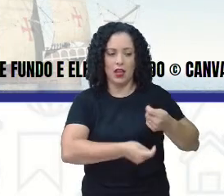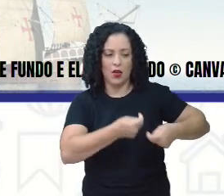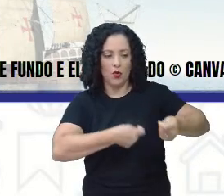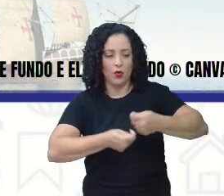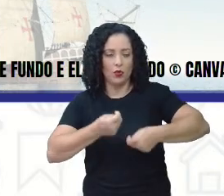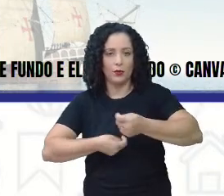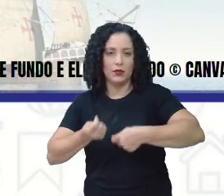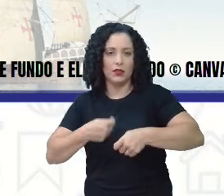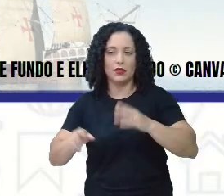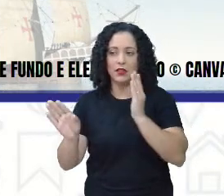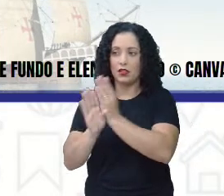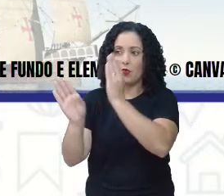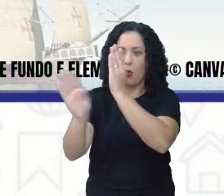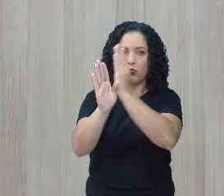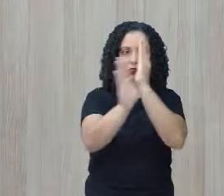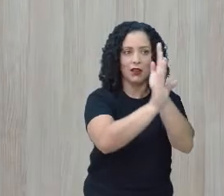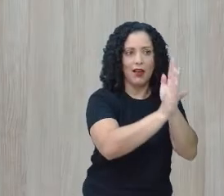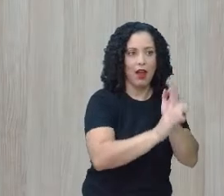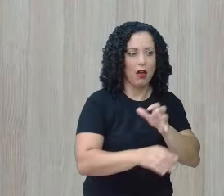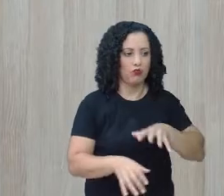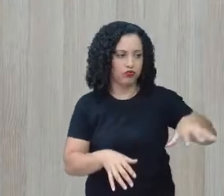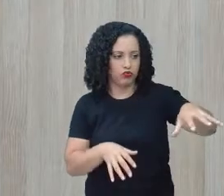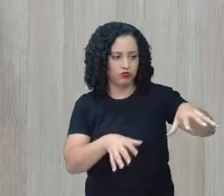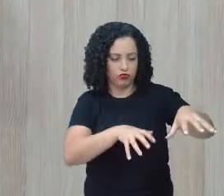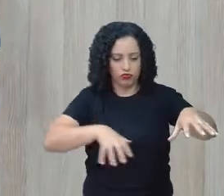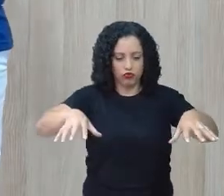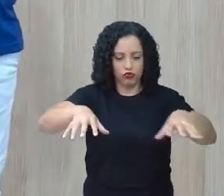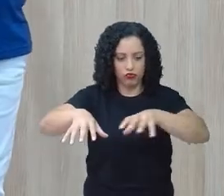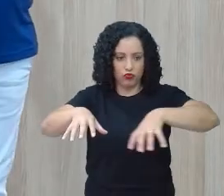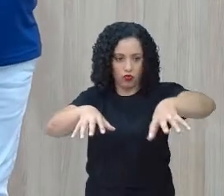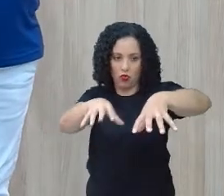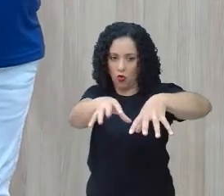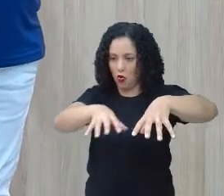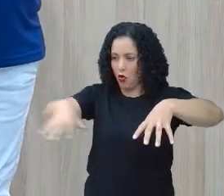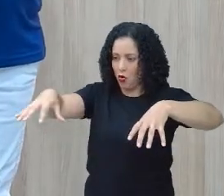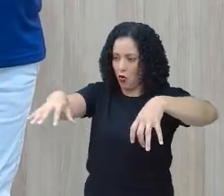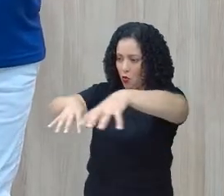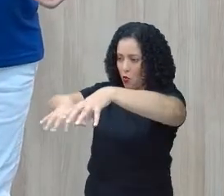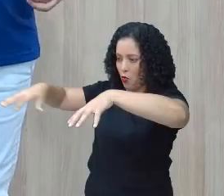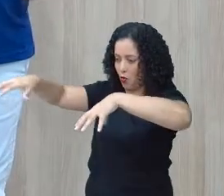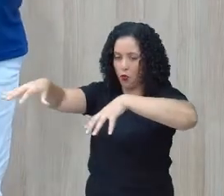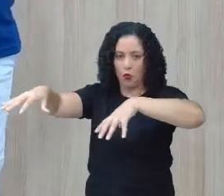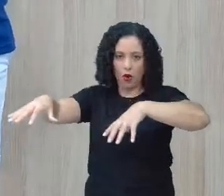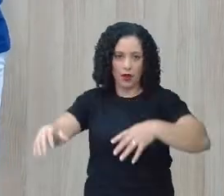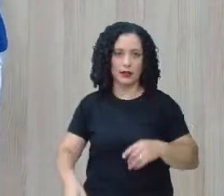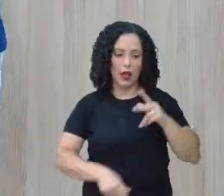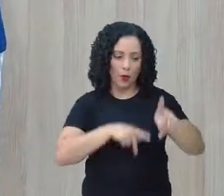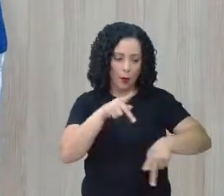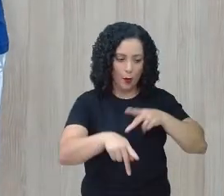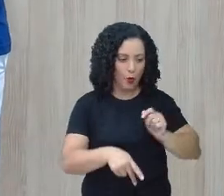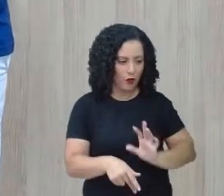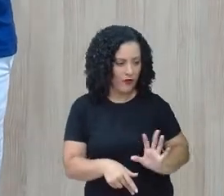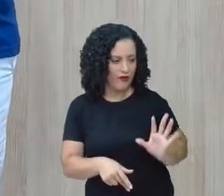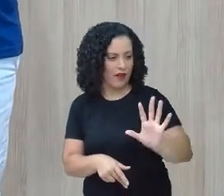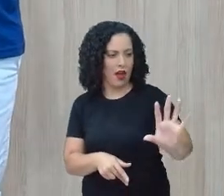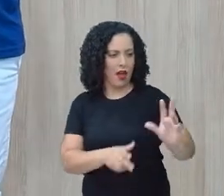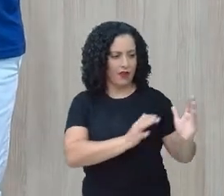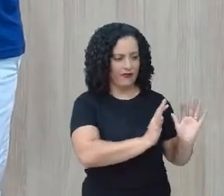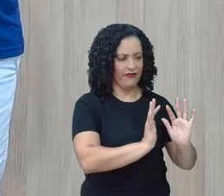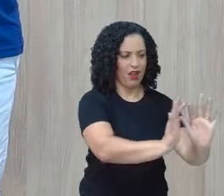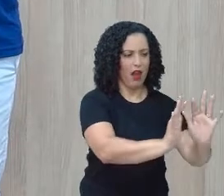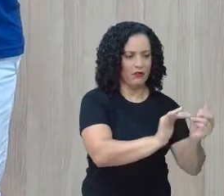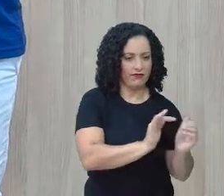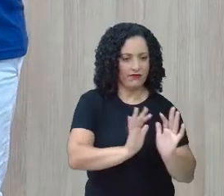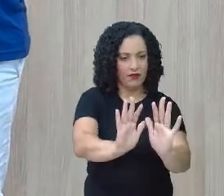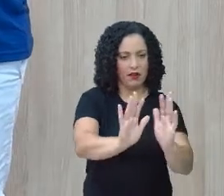novos territórios, você pode pegar parte da população, mandar para aqueles territórios, né, para colonizar aquele território,